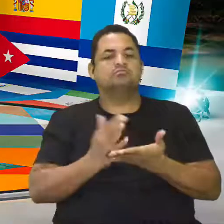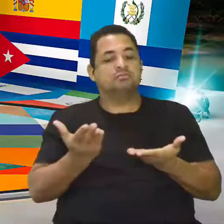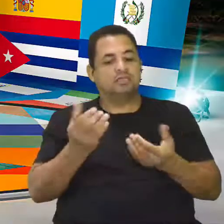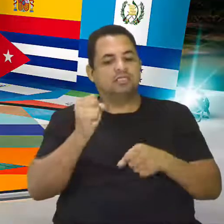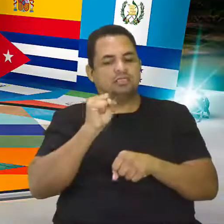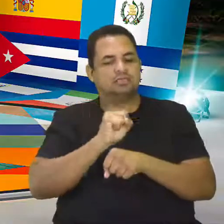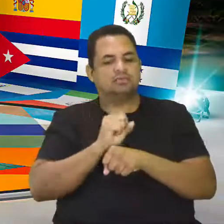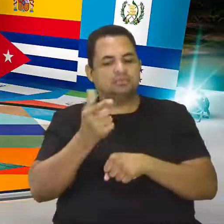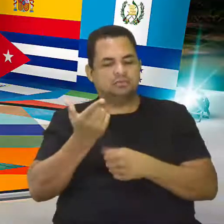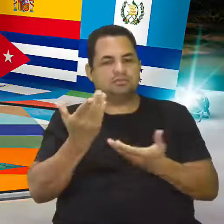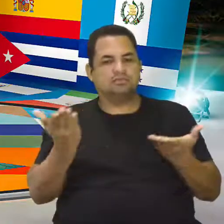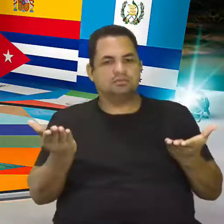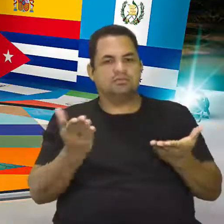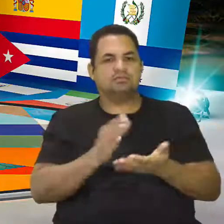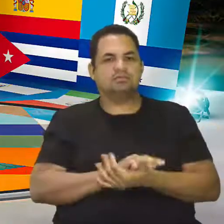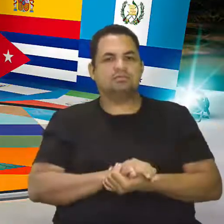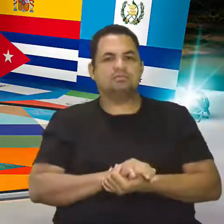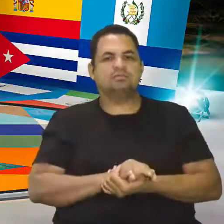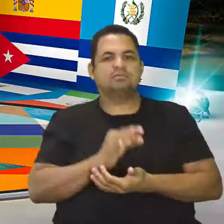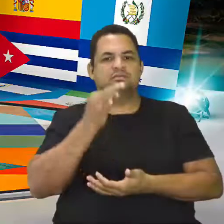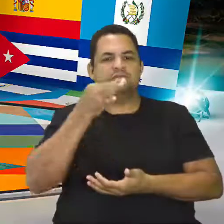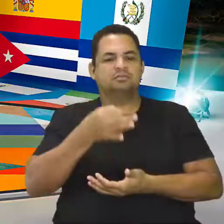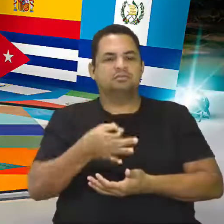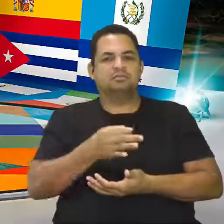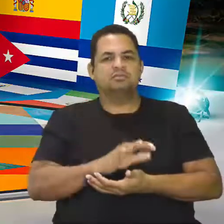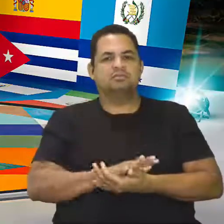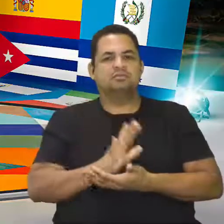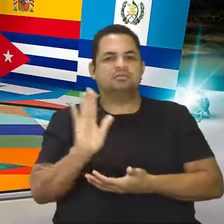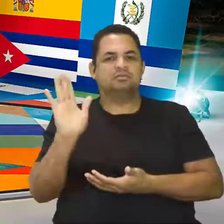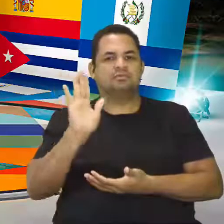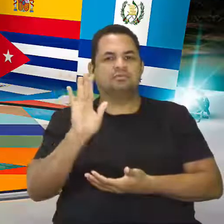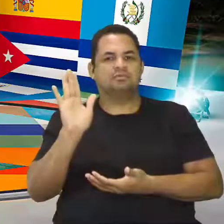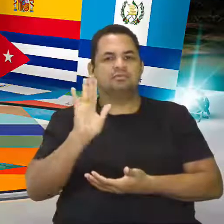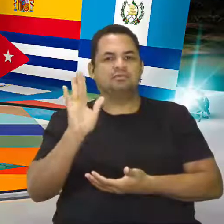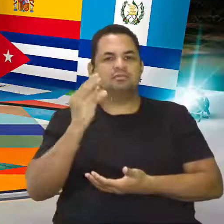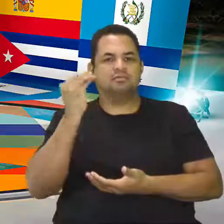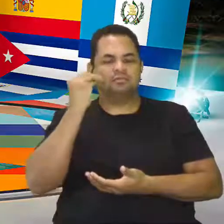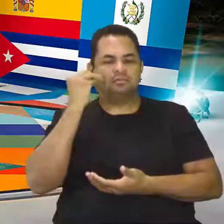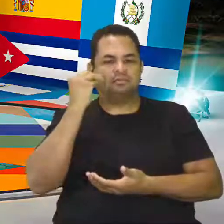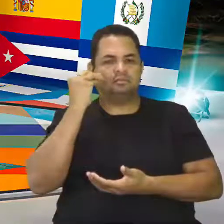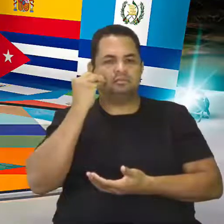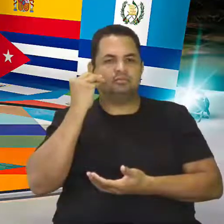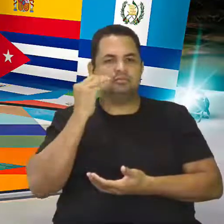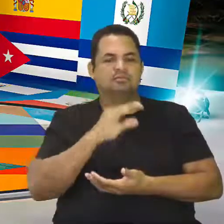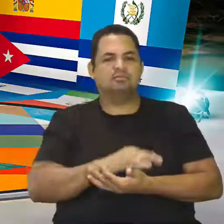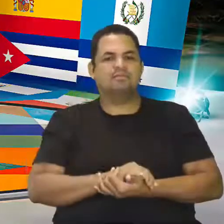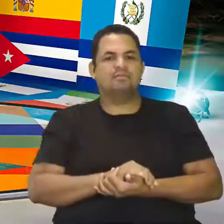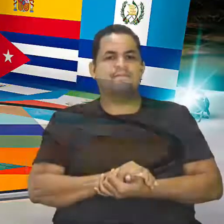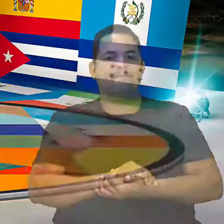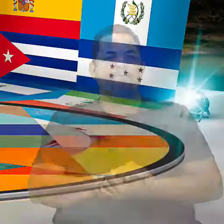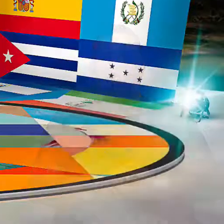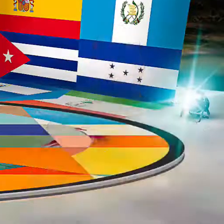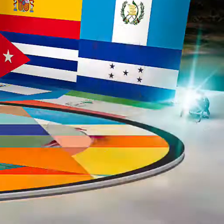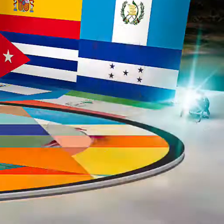sempre à disposição de vocês. Certinho? Tchau, tchau. Beijos. E até a próxima. E nos vemos.